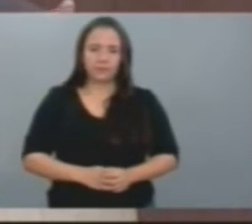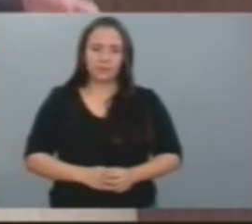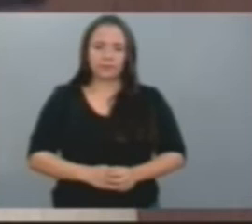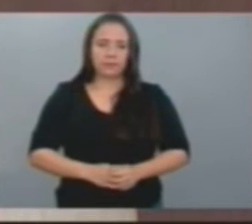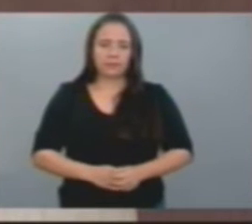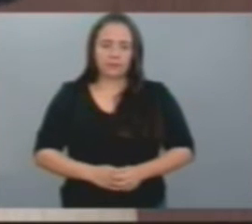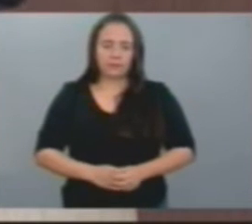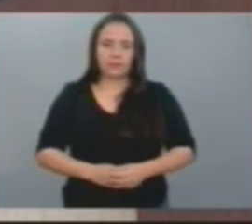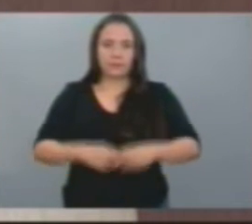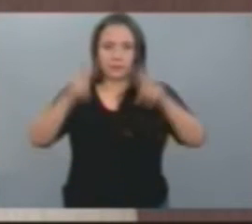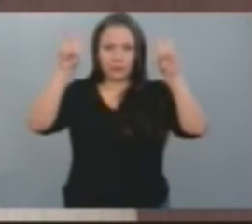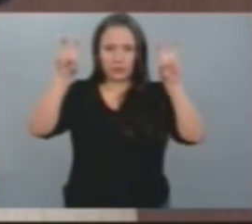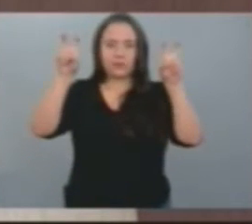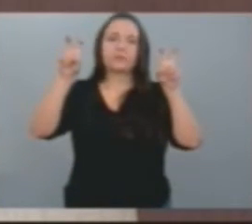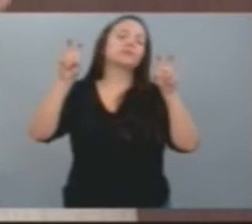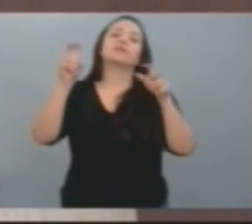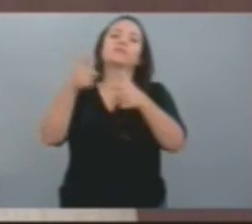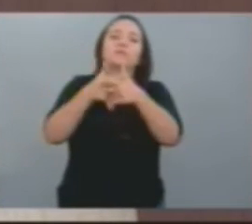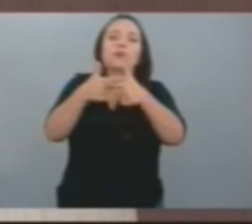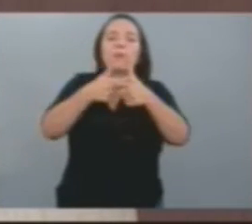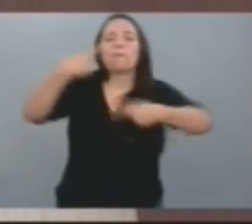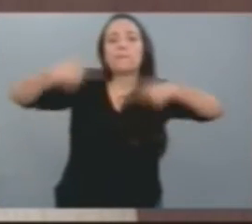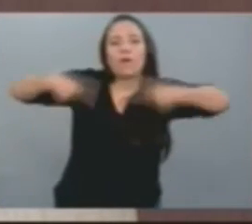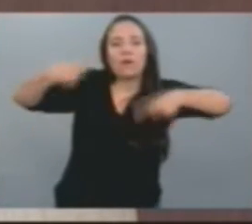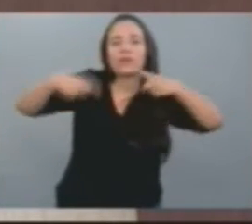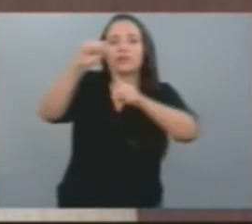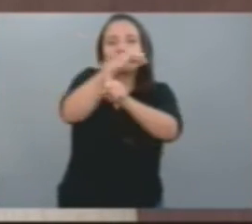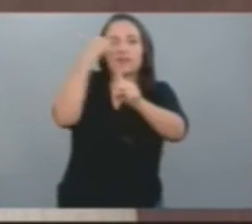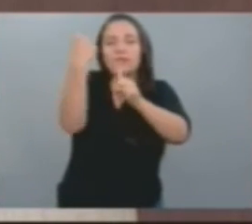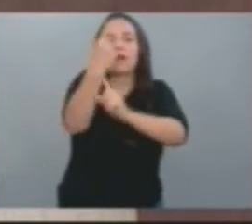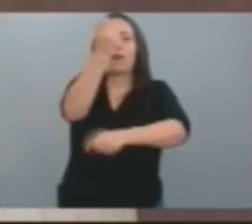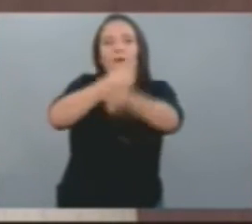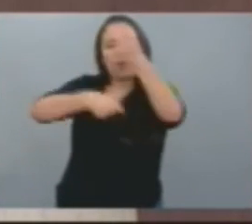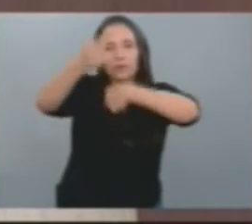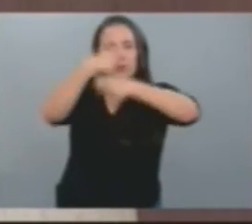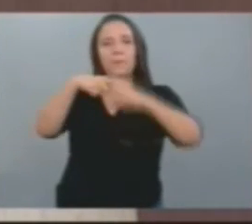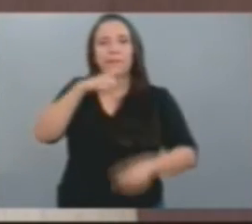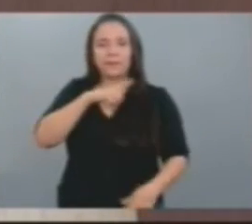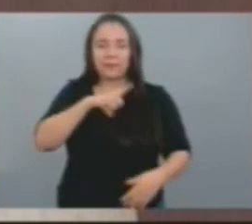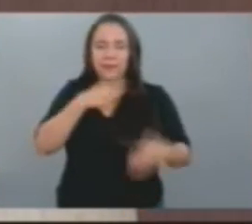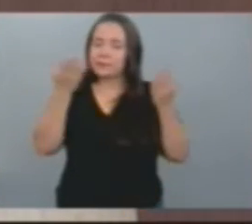uma crise política, social e econômica gigantesca,